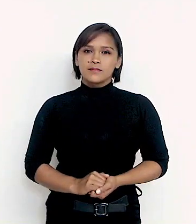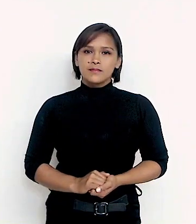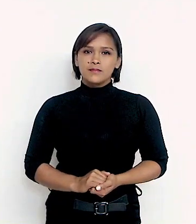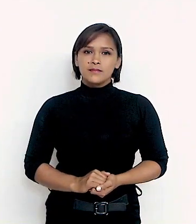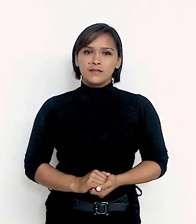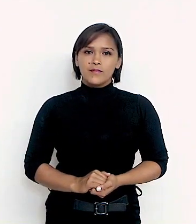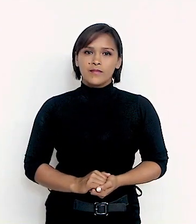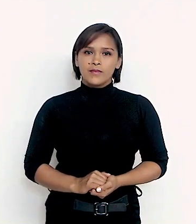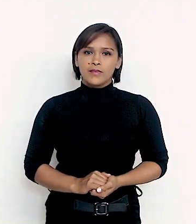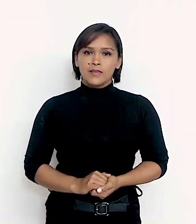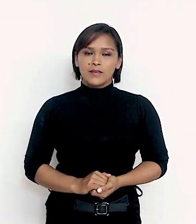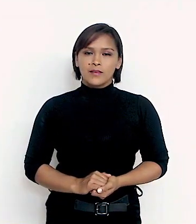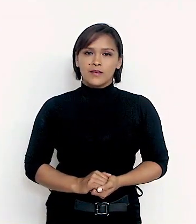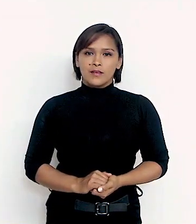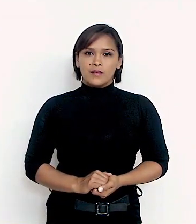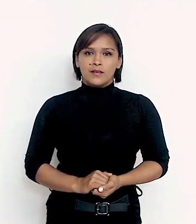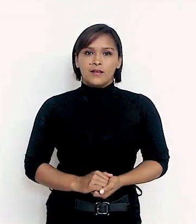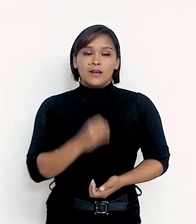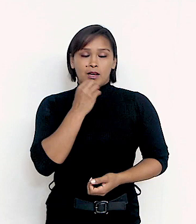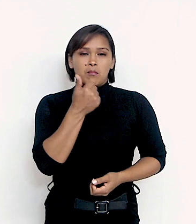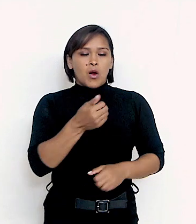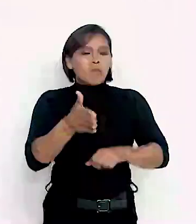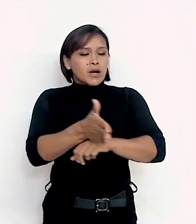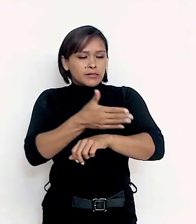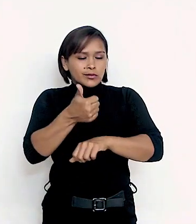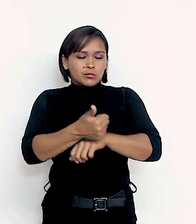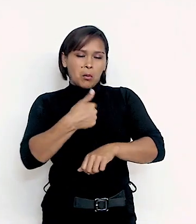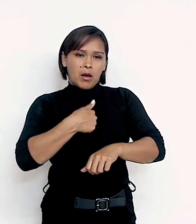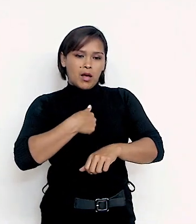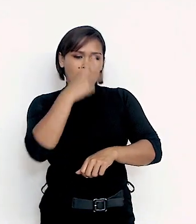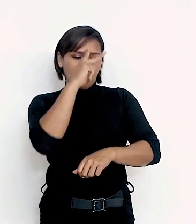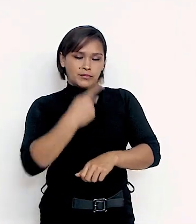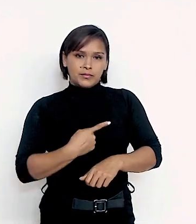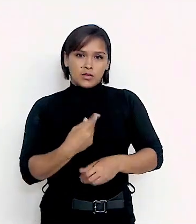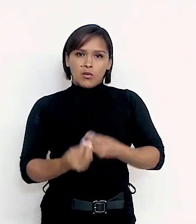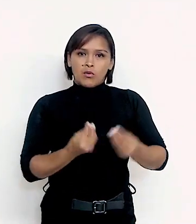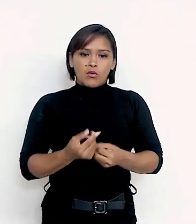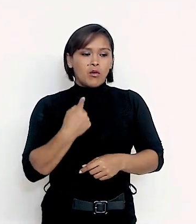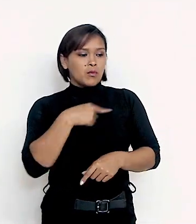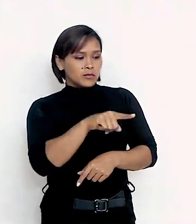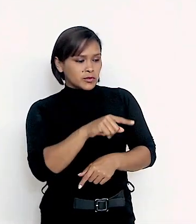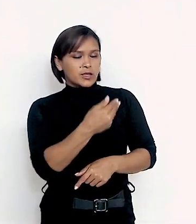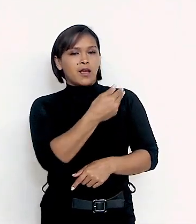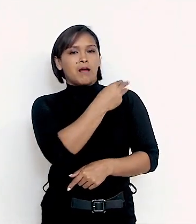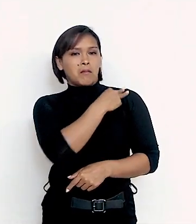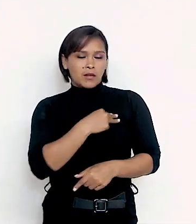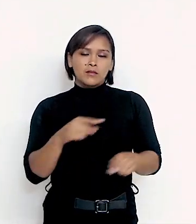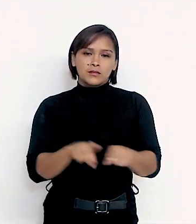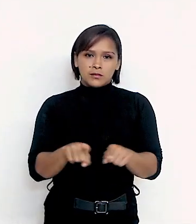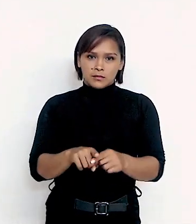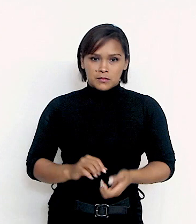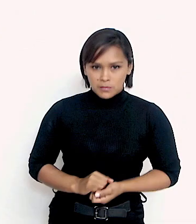olha como sendo o nelsão Diplomata né como como você Roberto também